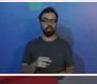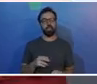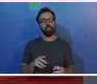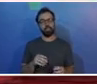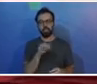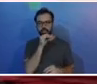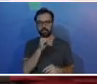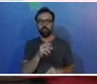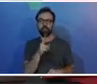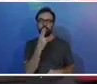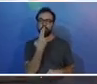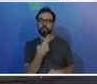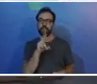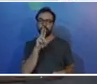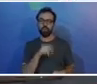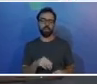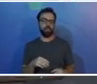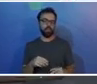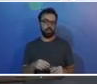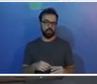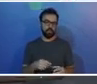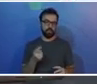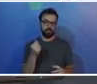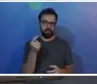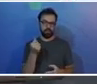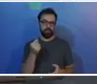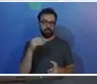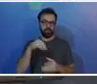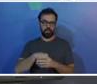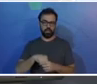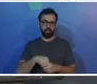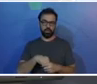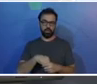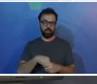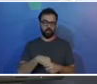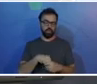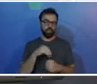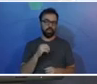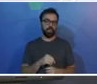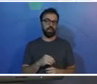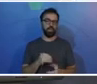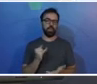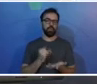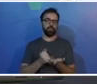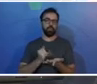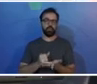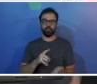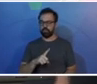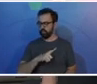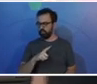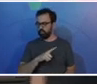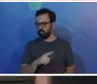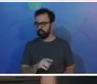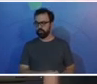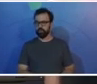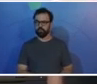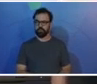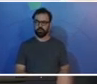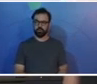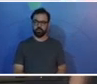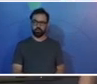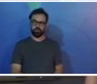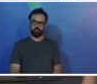dele. E o Pedrinho já vem. Nossa, eu não sabia que crianças também pagam impostos quando compram